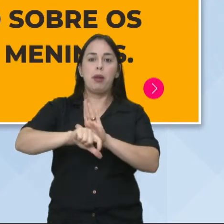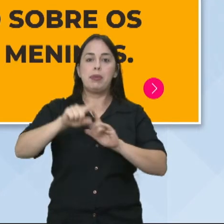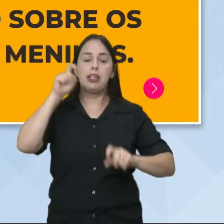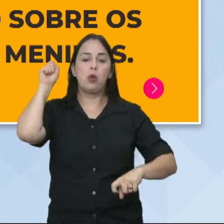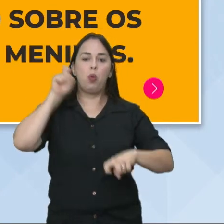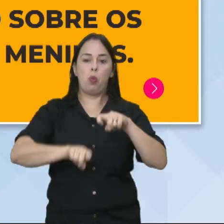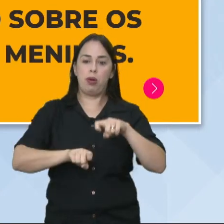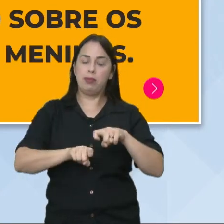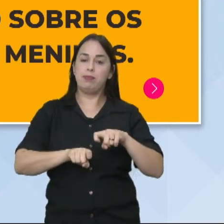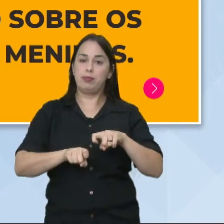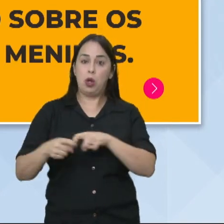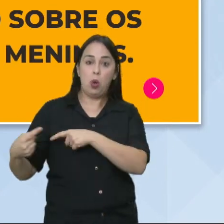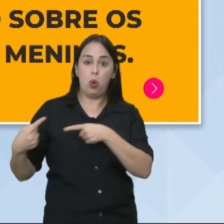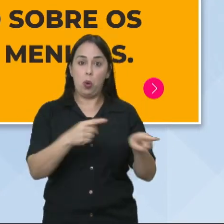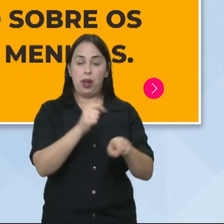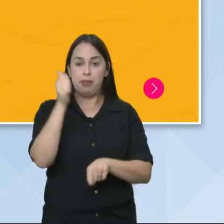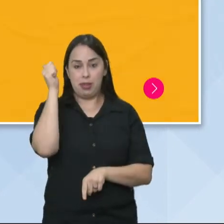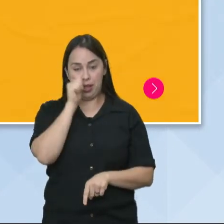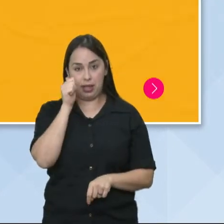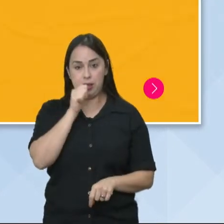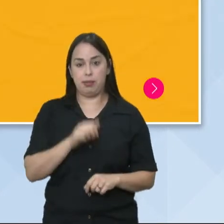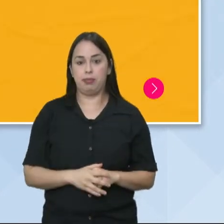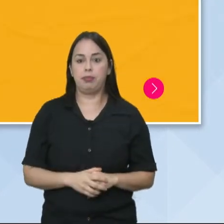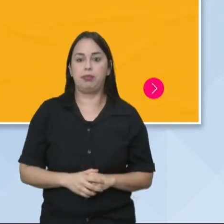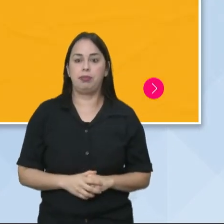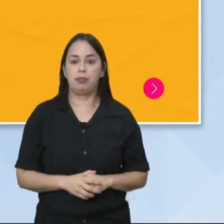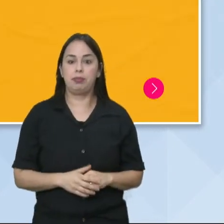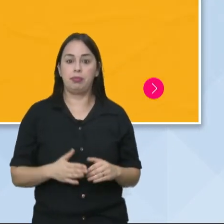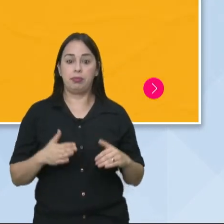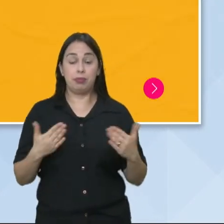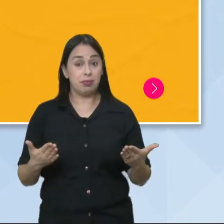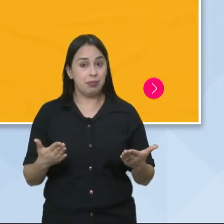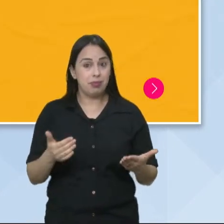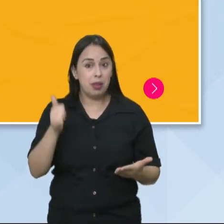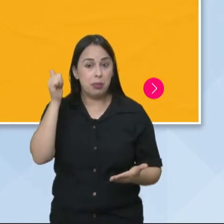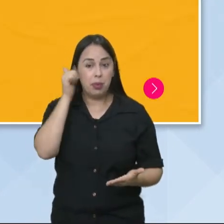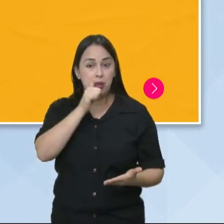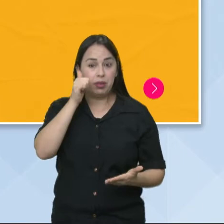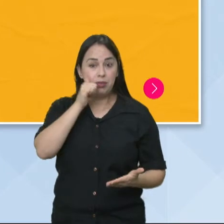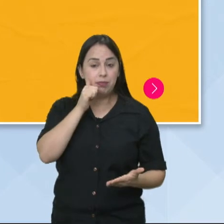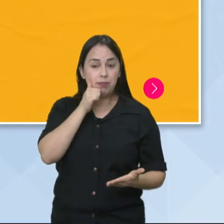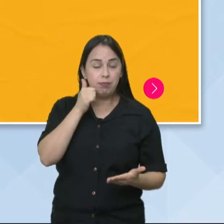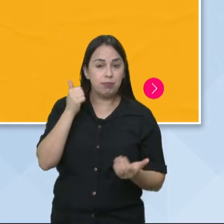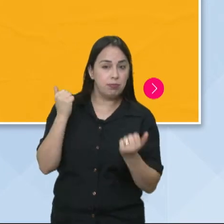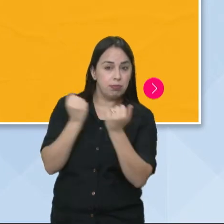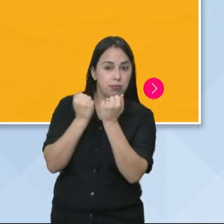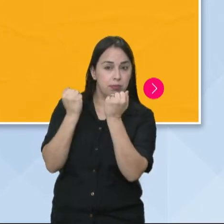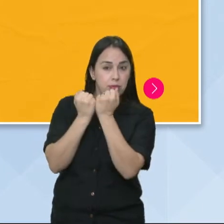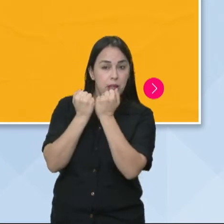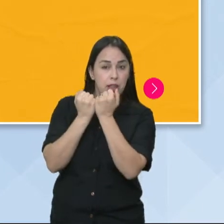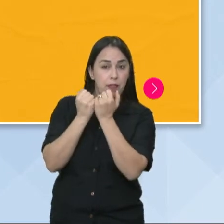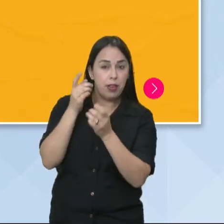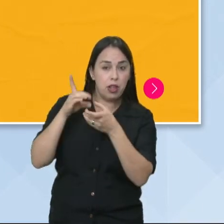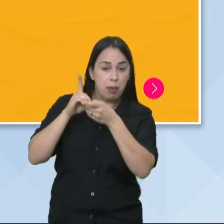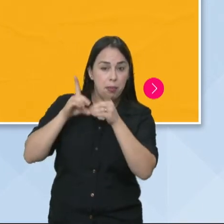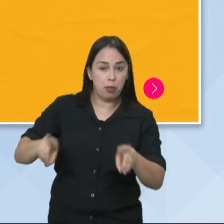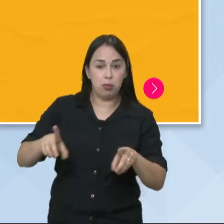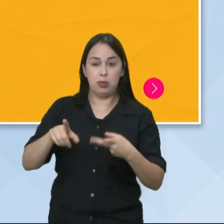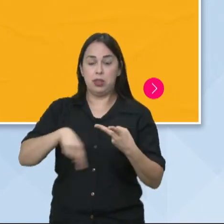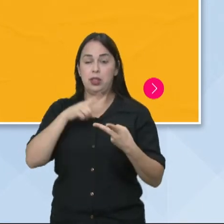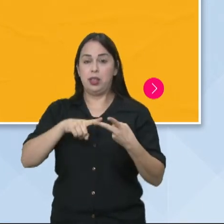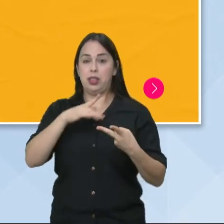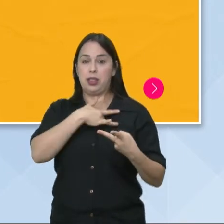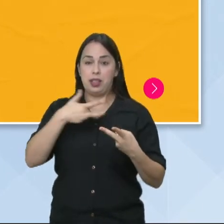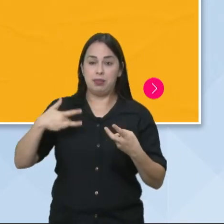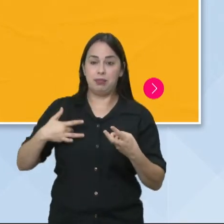crimes sexuais contra as meninas. Mulheres, em defesa da democracia, da